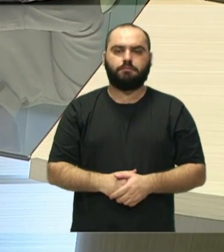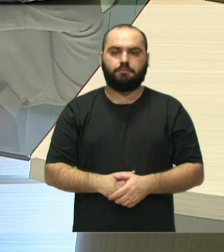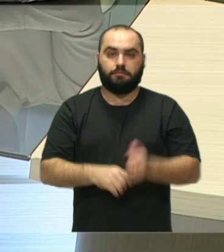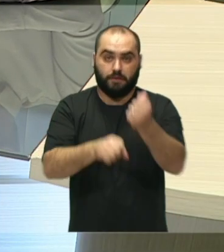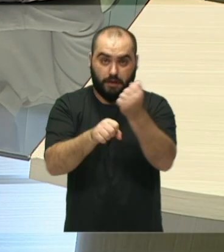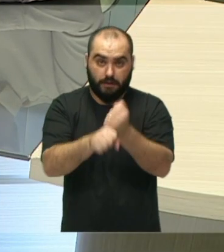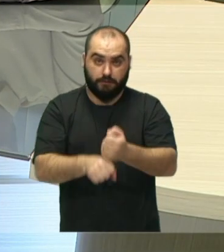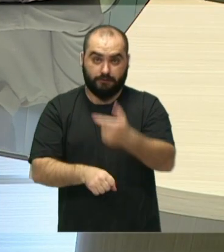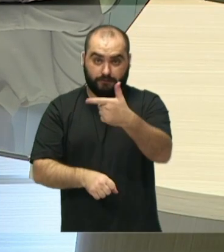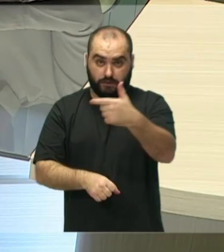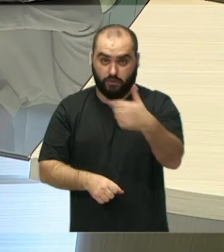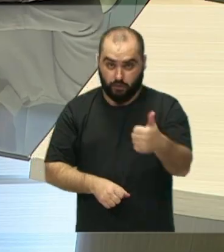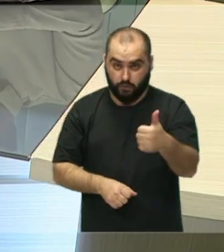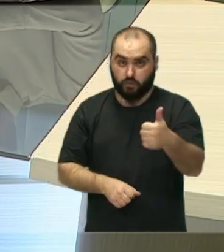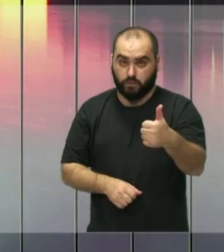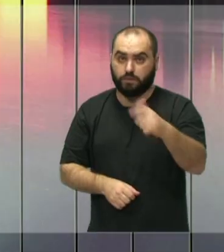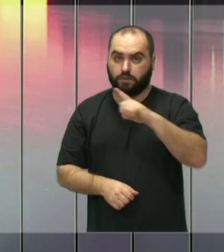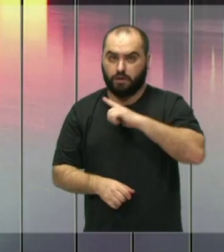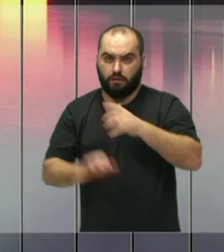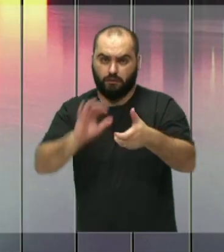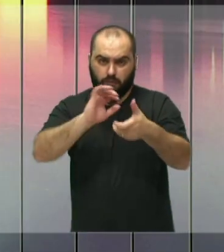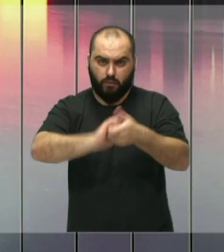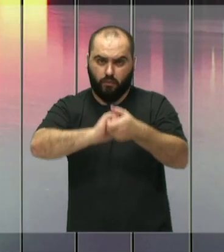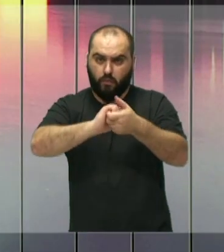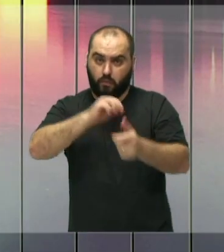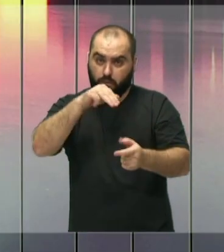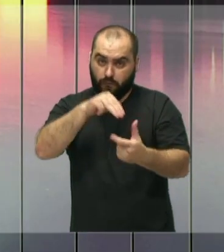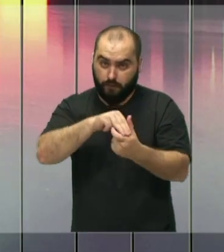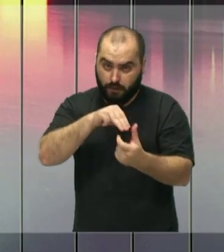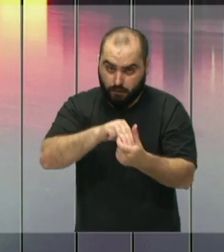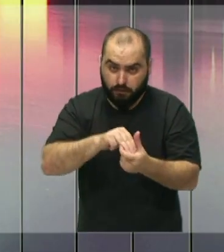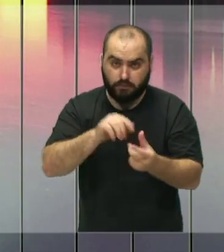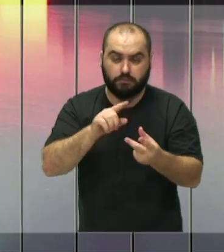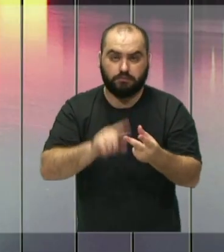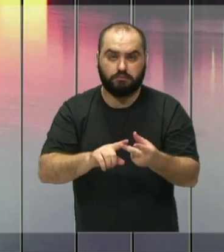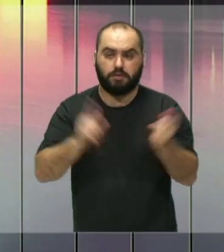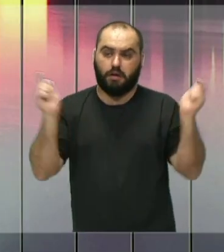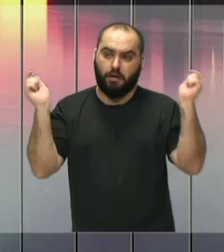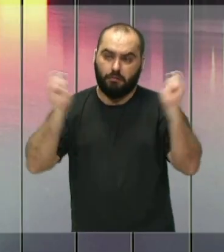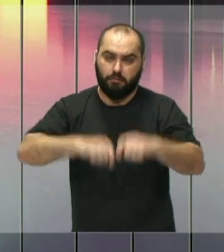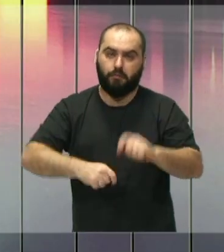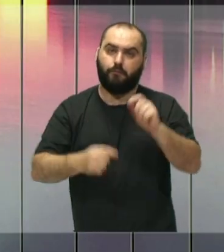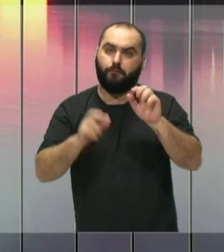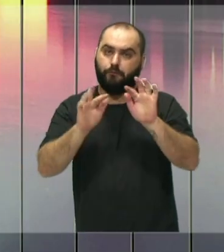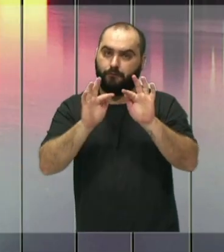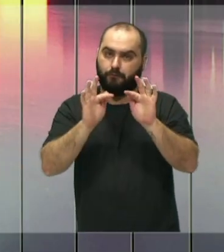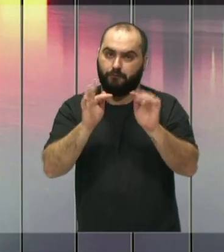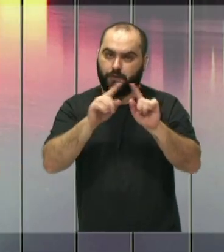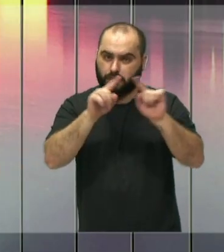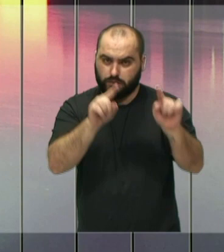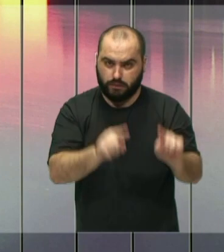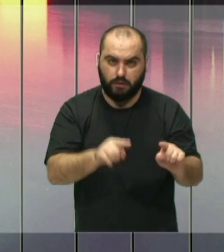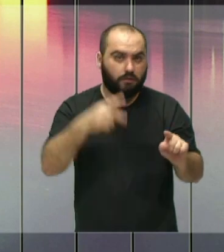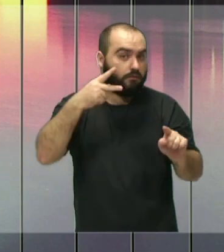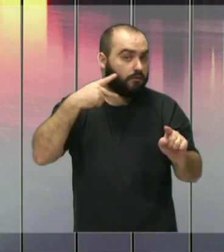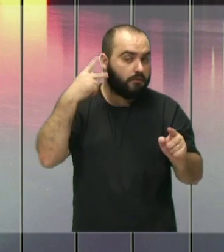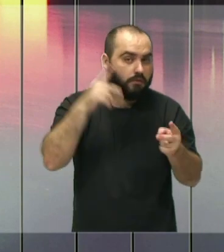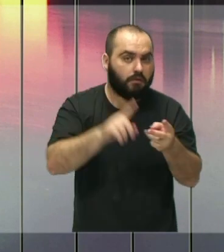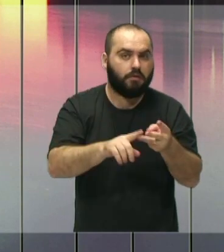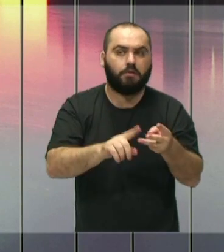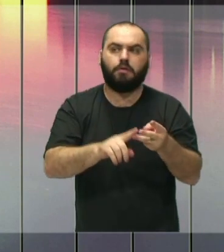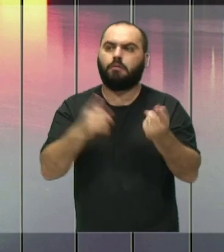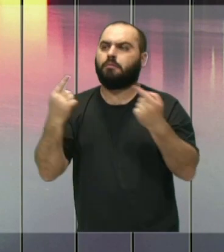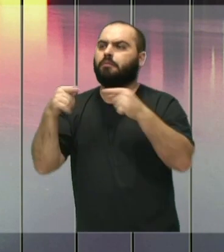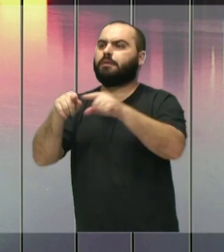2021 também foi um ano de renovação de acordo com a univali para capacitação de servidores e vereadores e também foi firmada uma